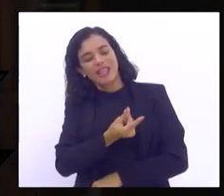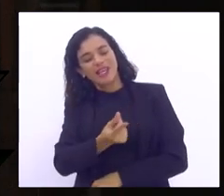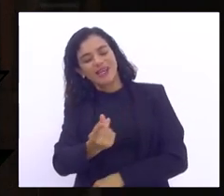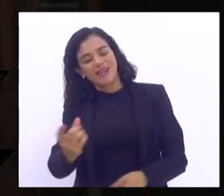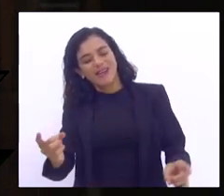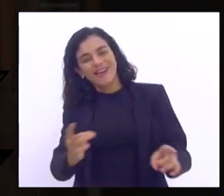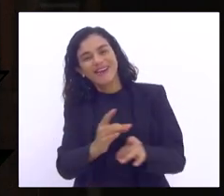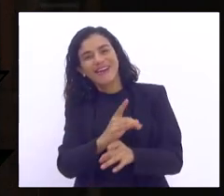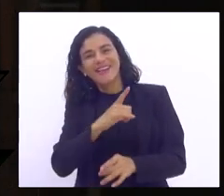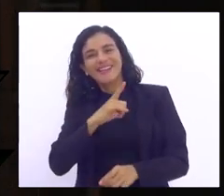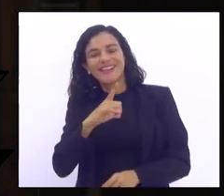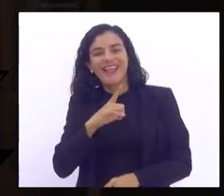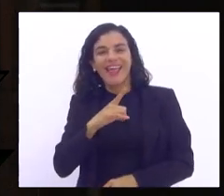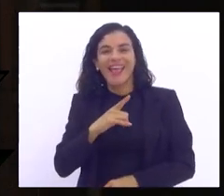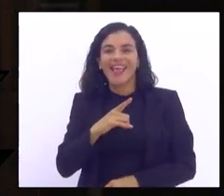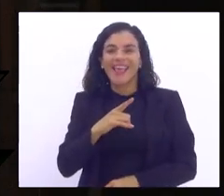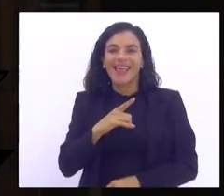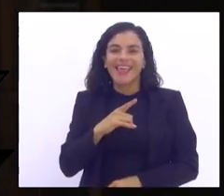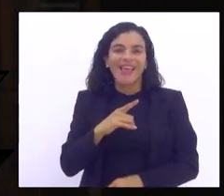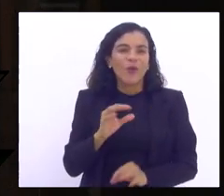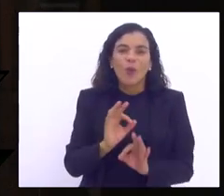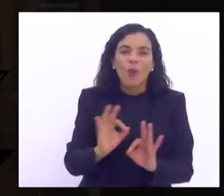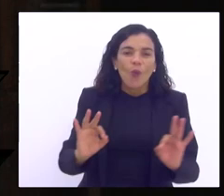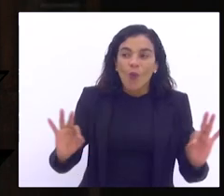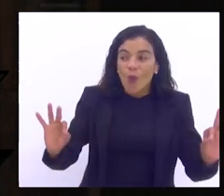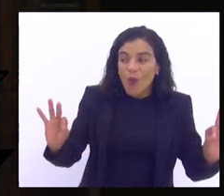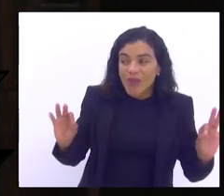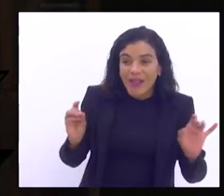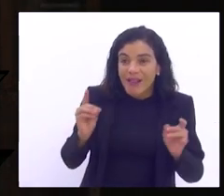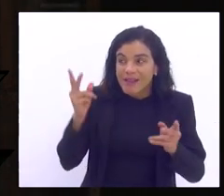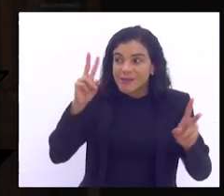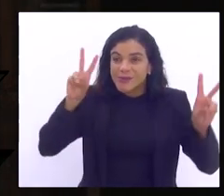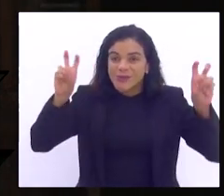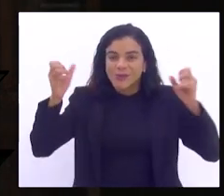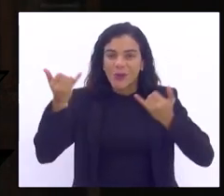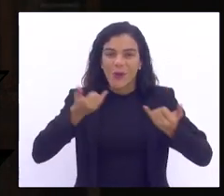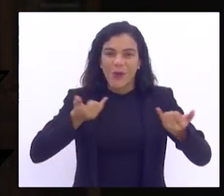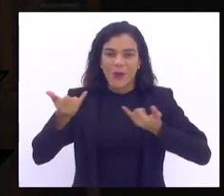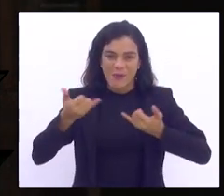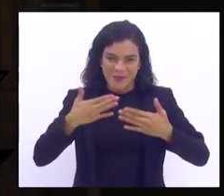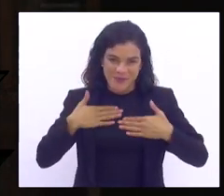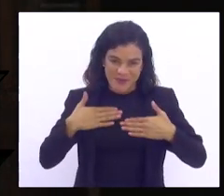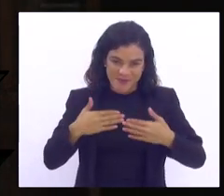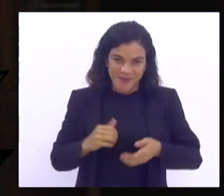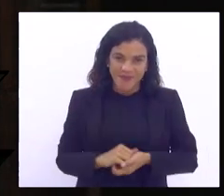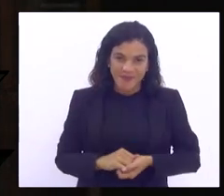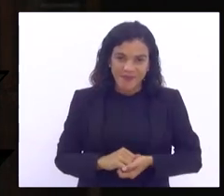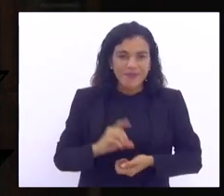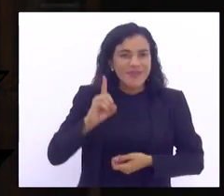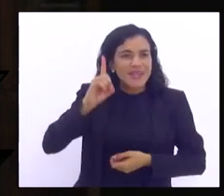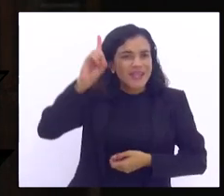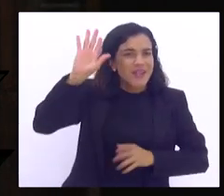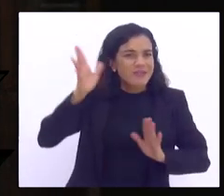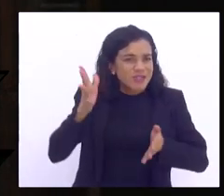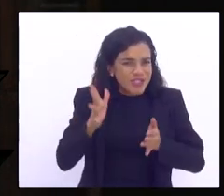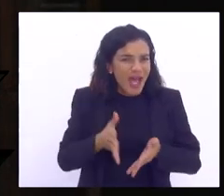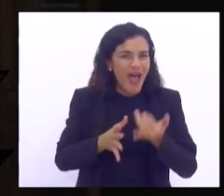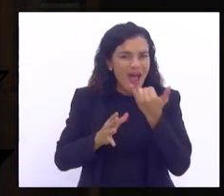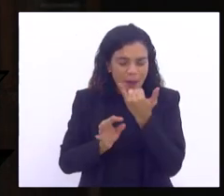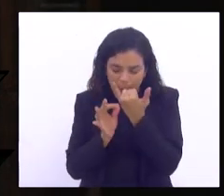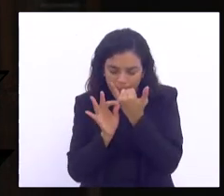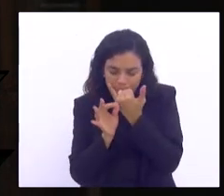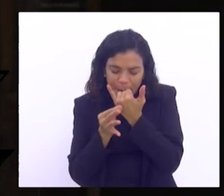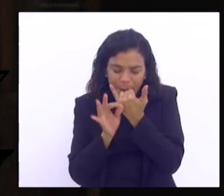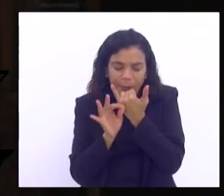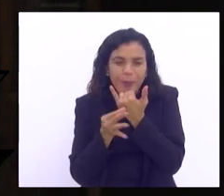desenhados quando nenhum deles ainda existia. Deus já nos formava no ventre da nossa mãe,